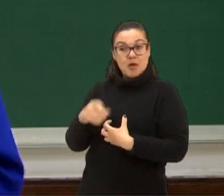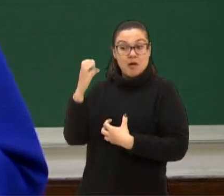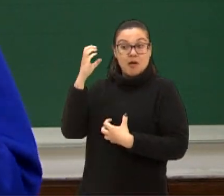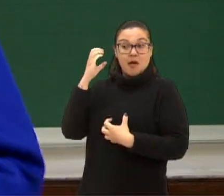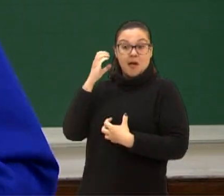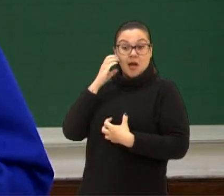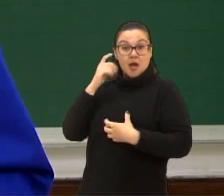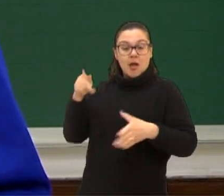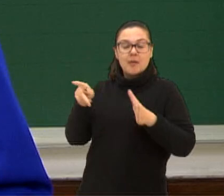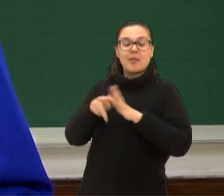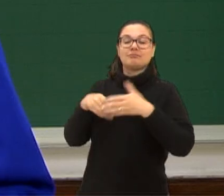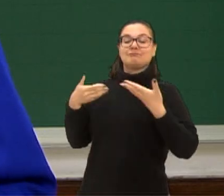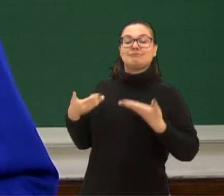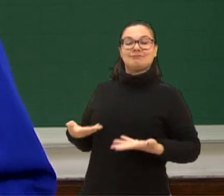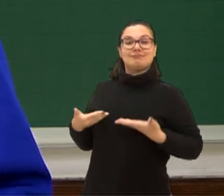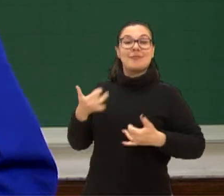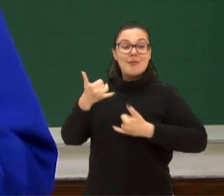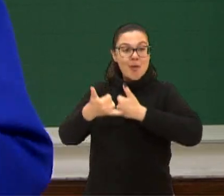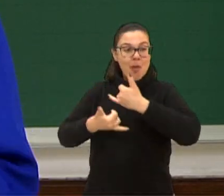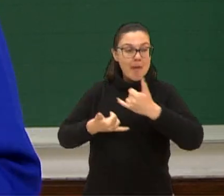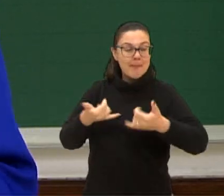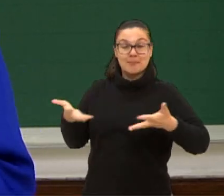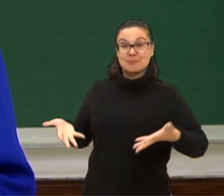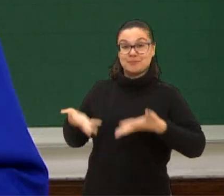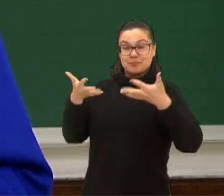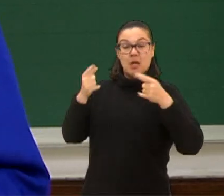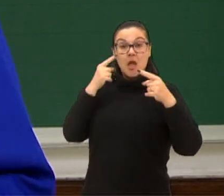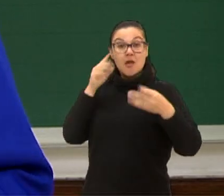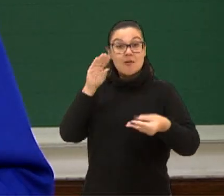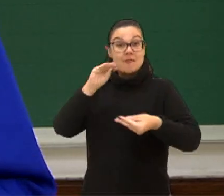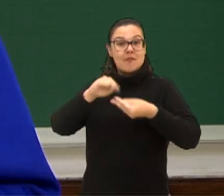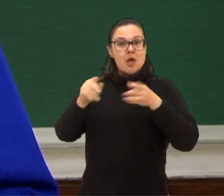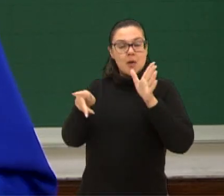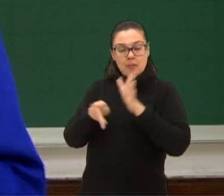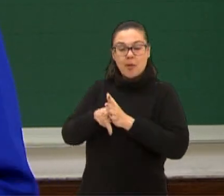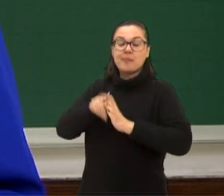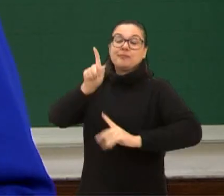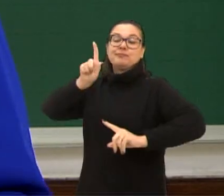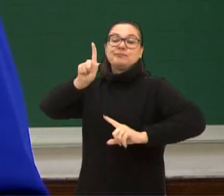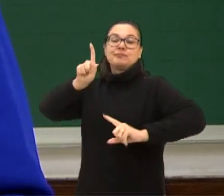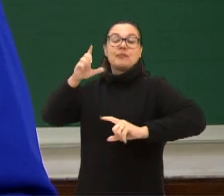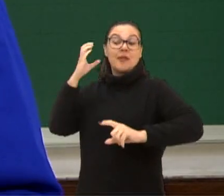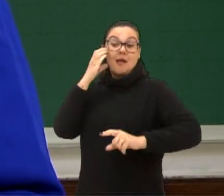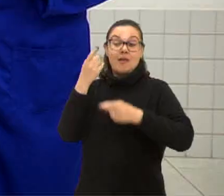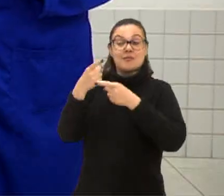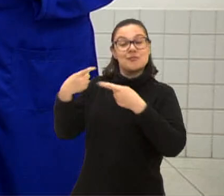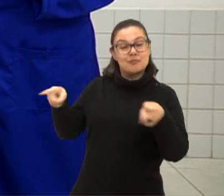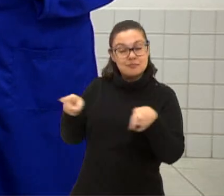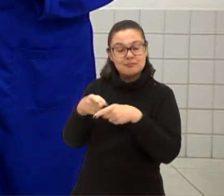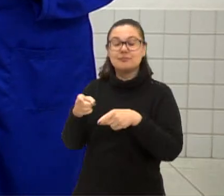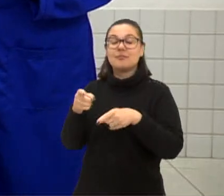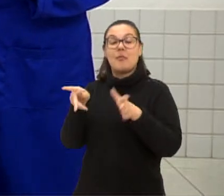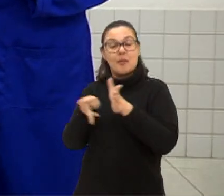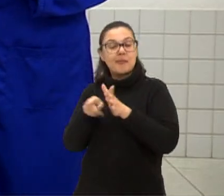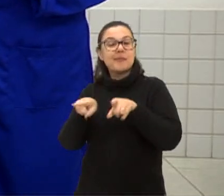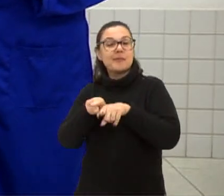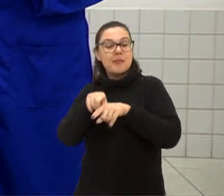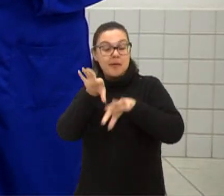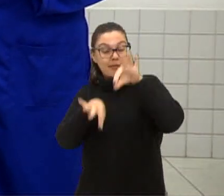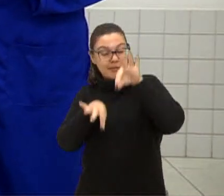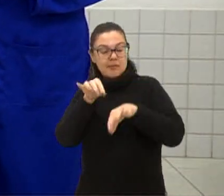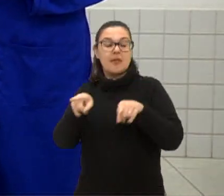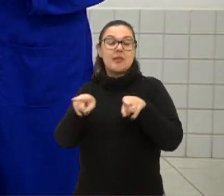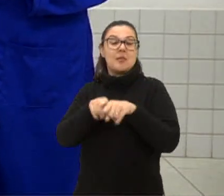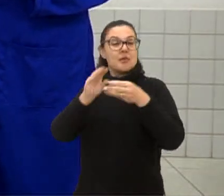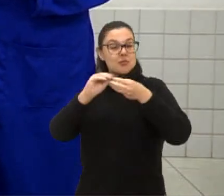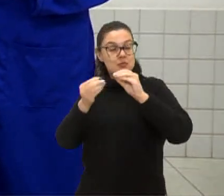tornou um meio de entretenimento, né? E aí que nós vamos chegar na questão da radioteatro e a radionovela. Só lembrando aqui que nós